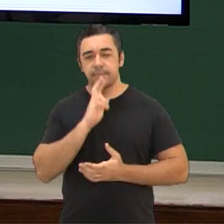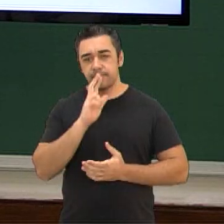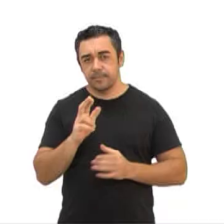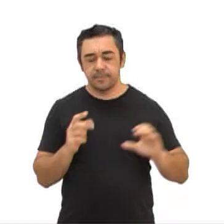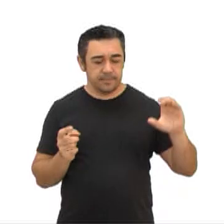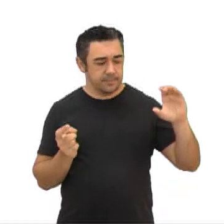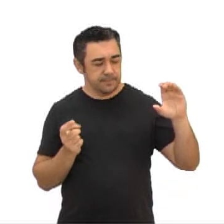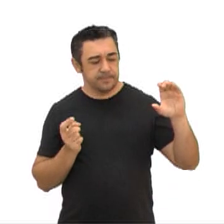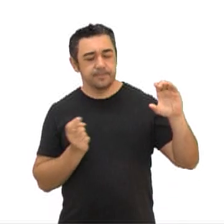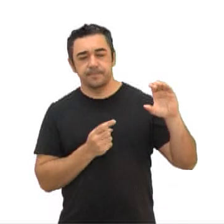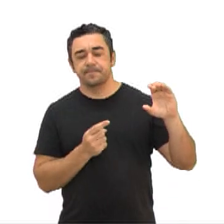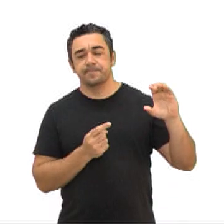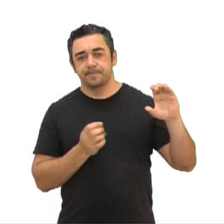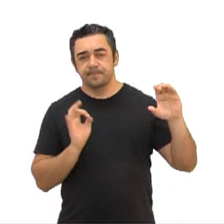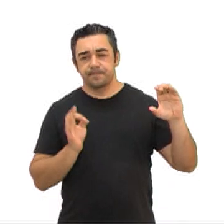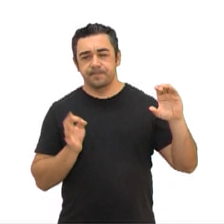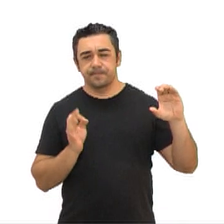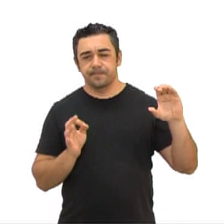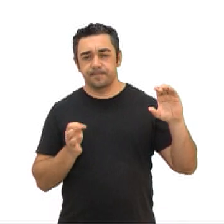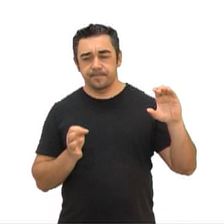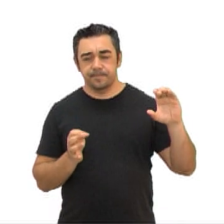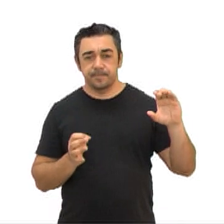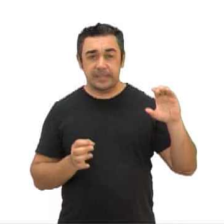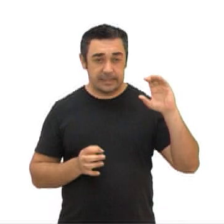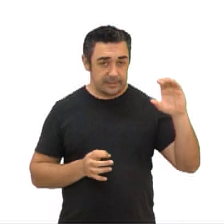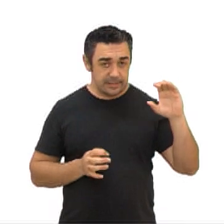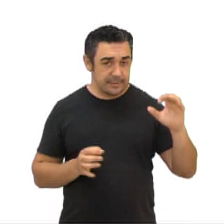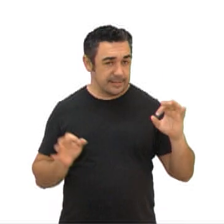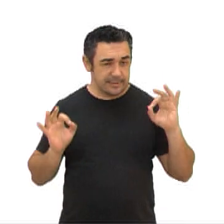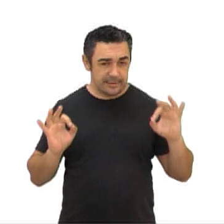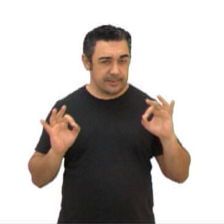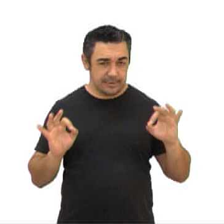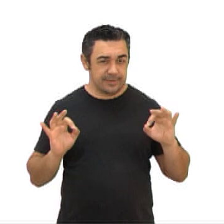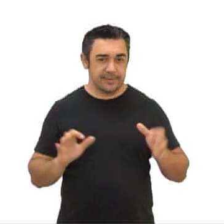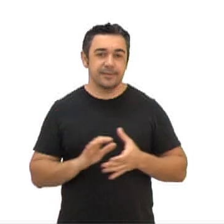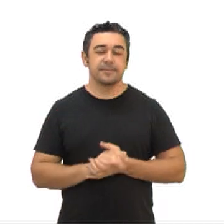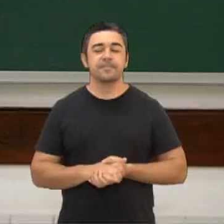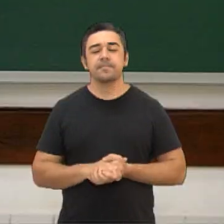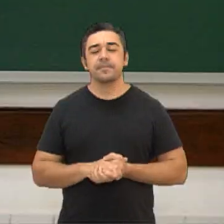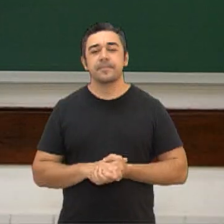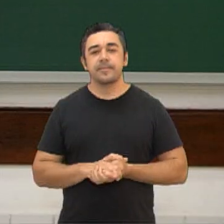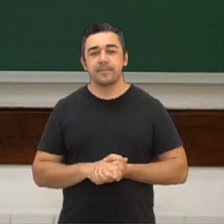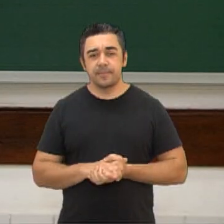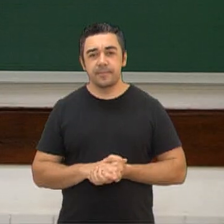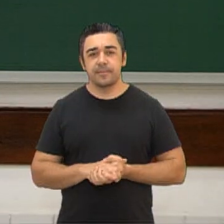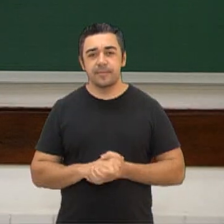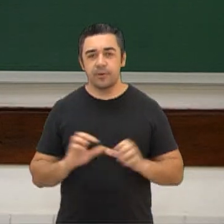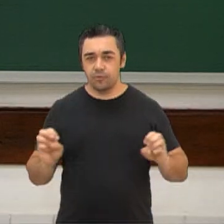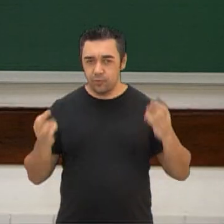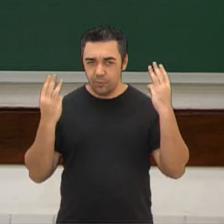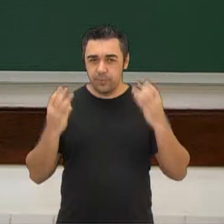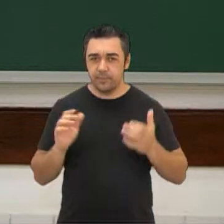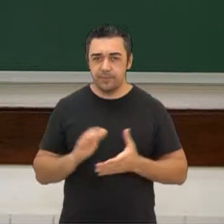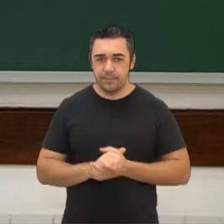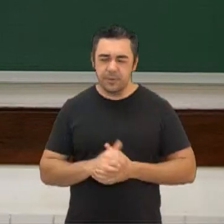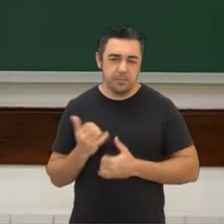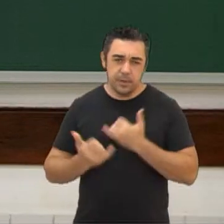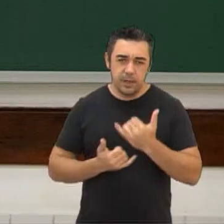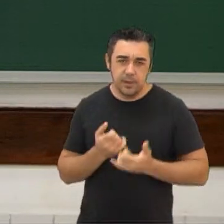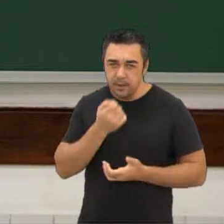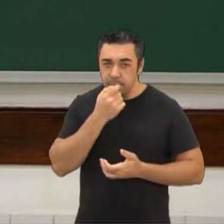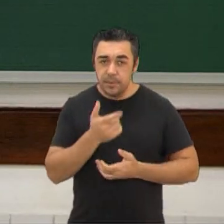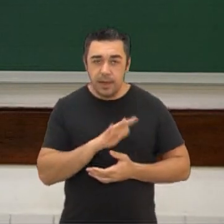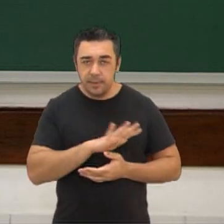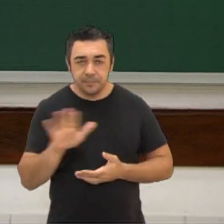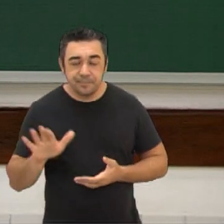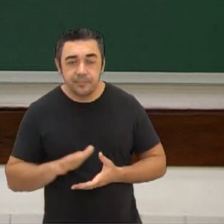dietila. Letra C. Letra C de sulfeto, galera. Letra C de show. Não, essa piada não